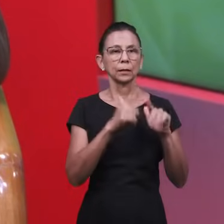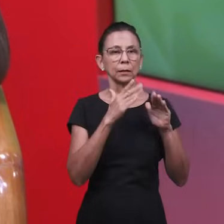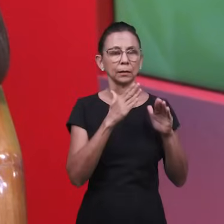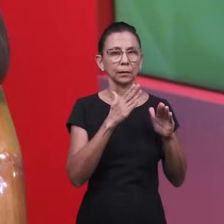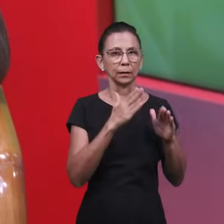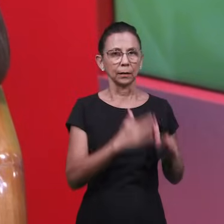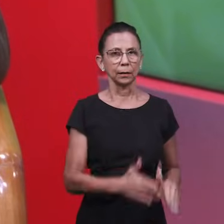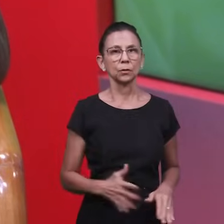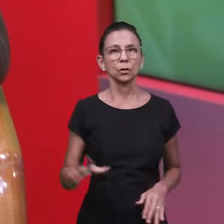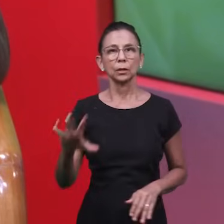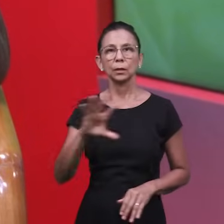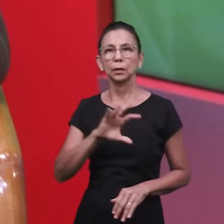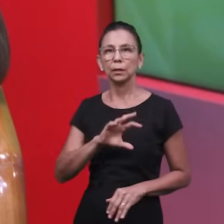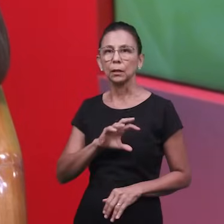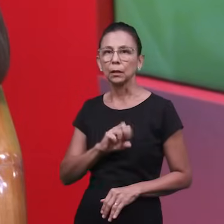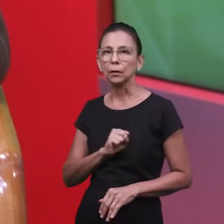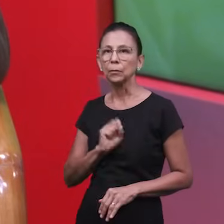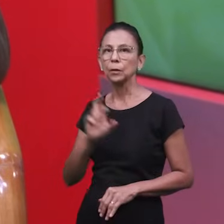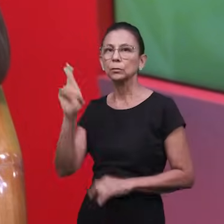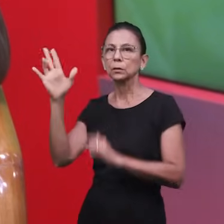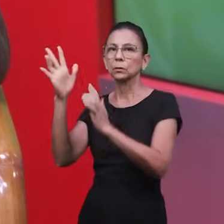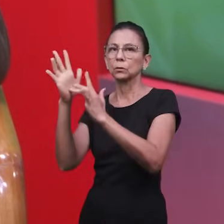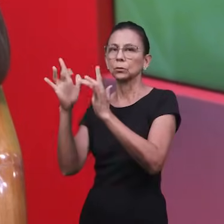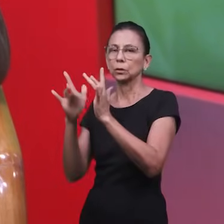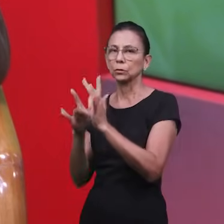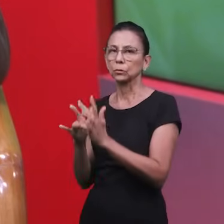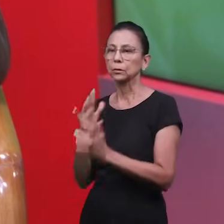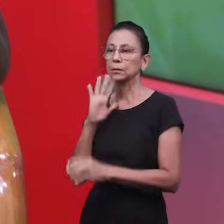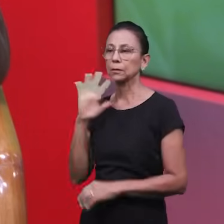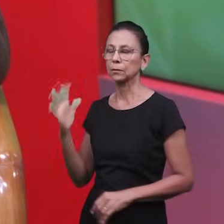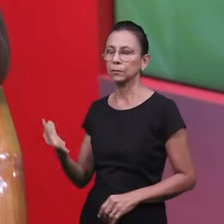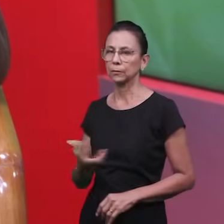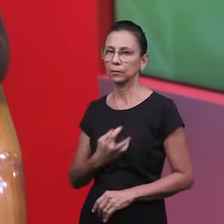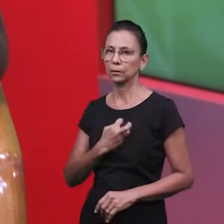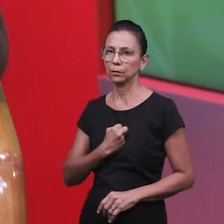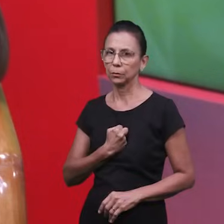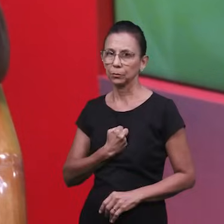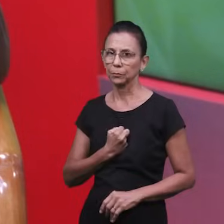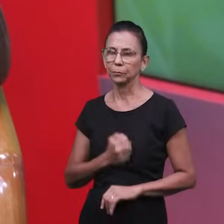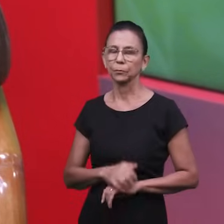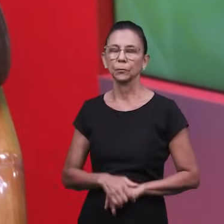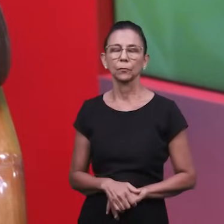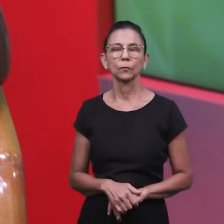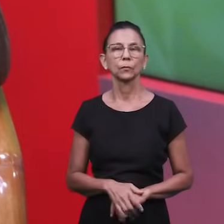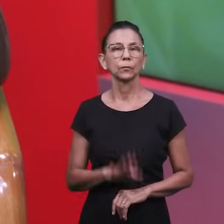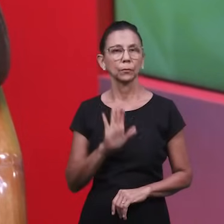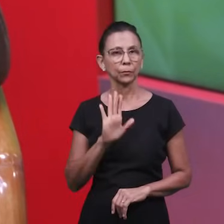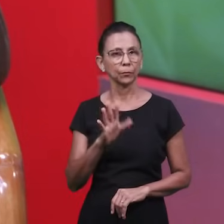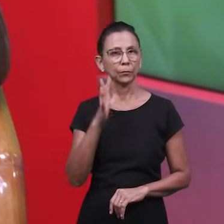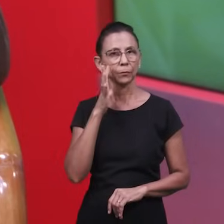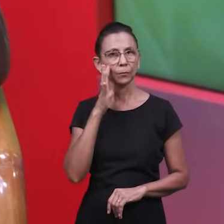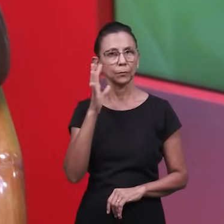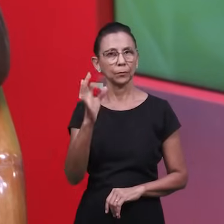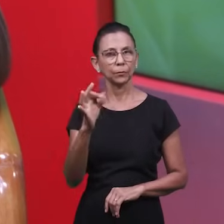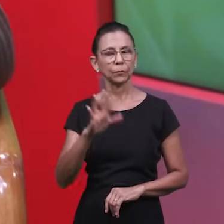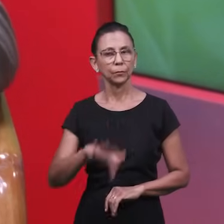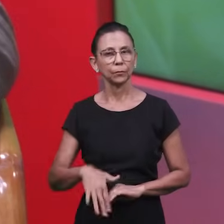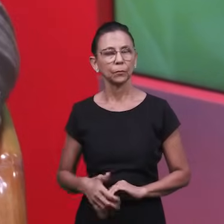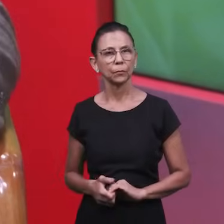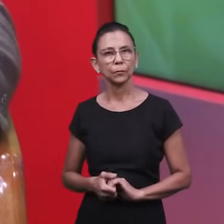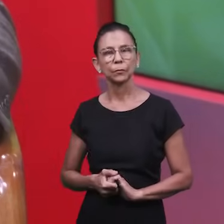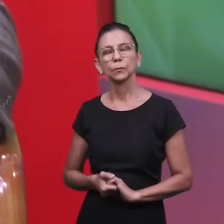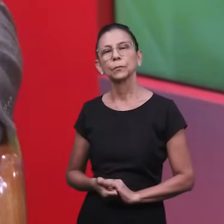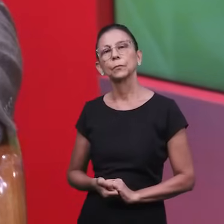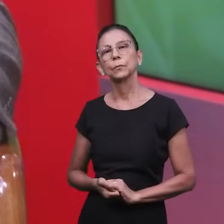texto, ele aponta para um momento profético onde a igreja fiel, observe, ela